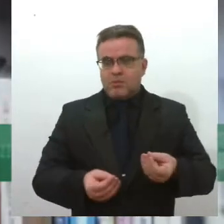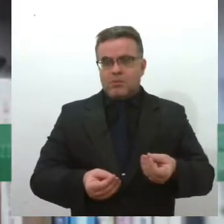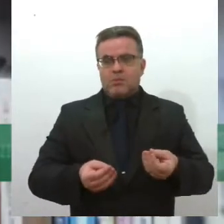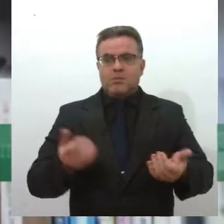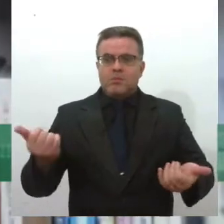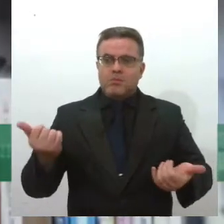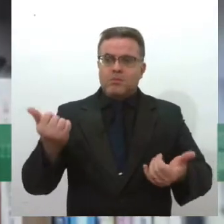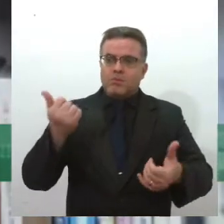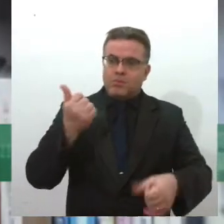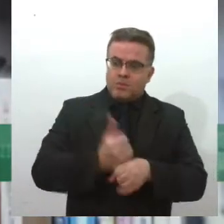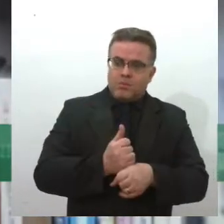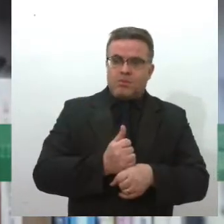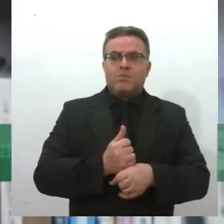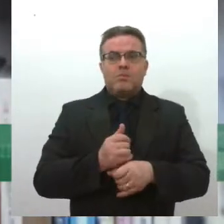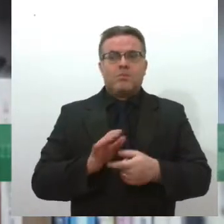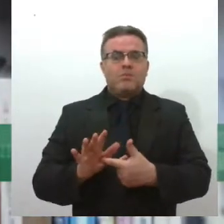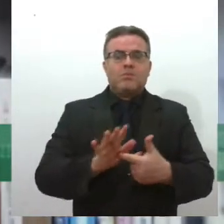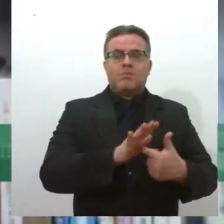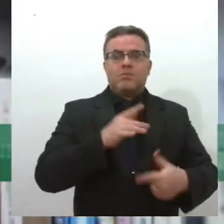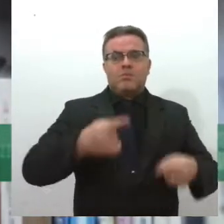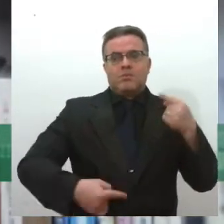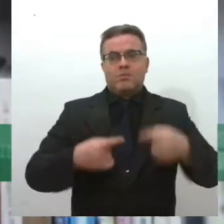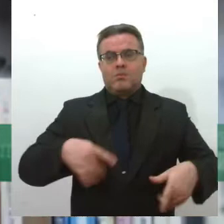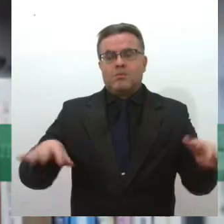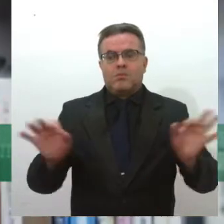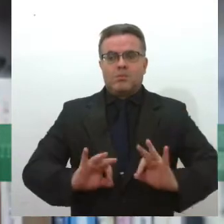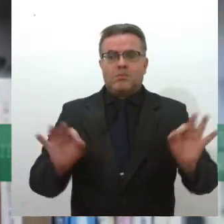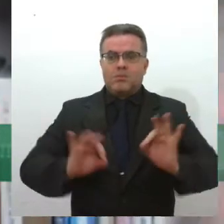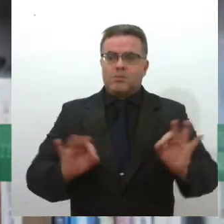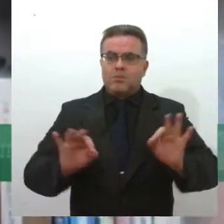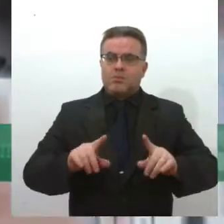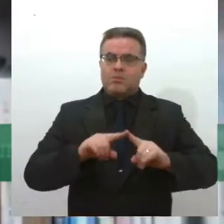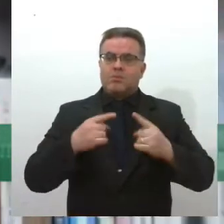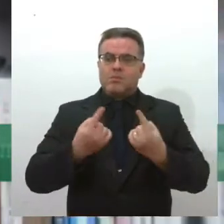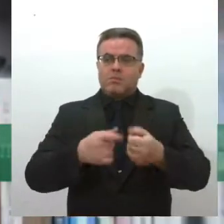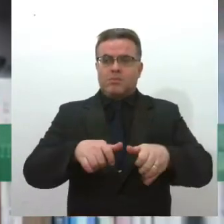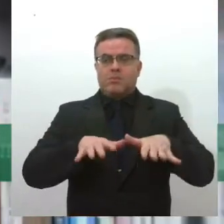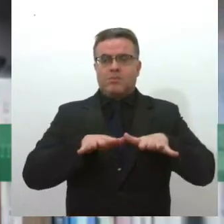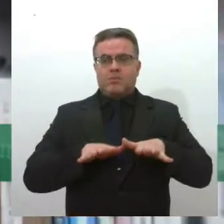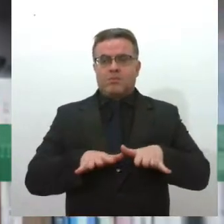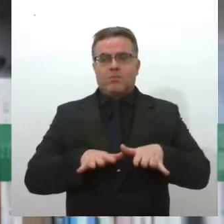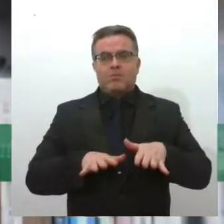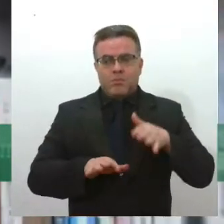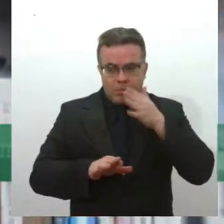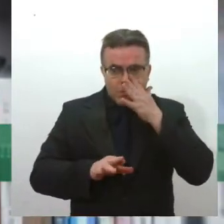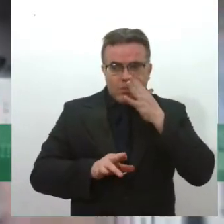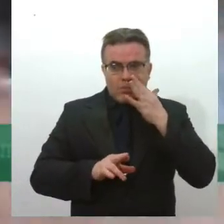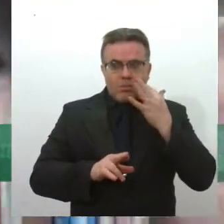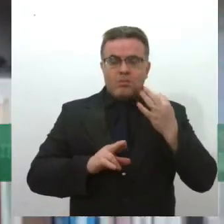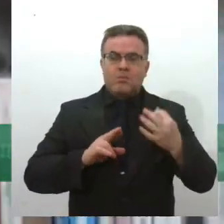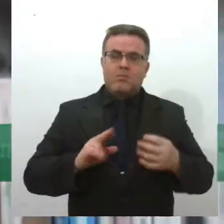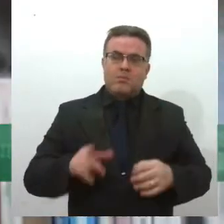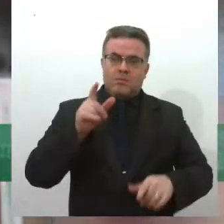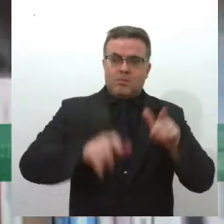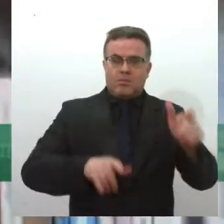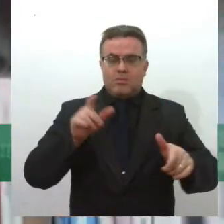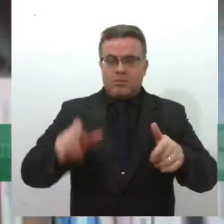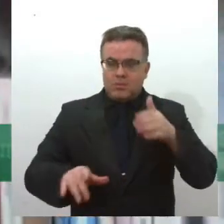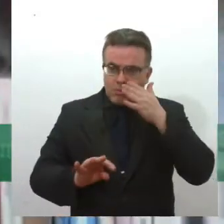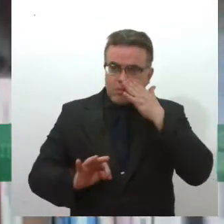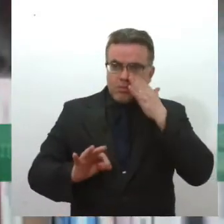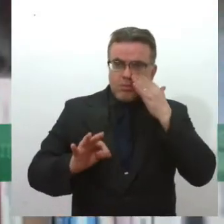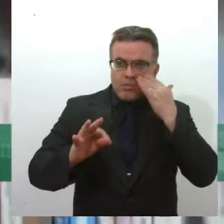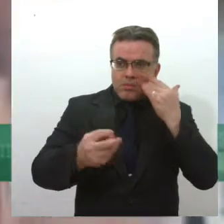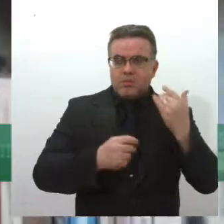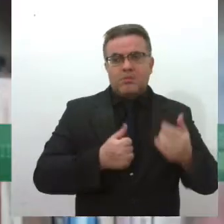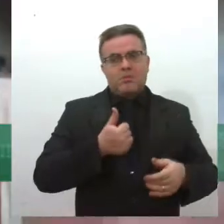substitutivo não foi debatido em nenhuma audiência pública, diferentemente do projeto Roberto de Lucena, que foi debatido em